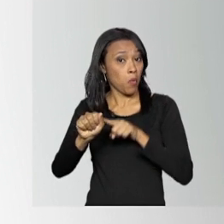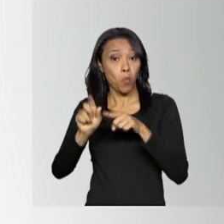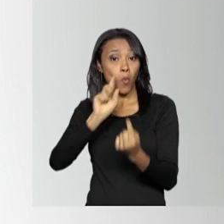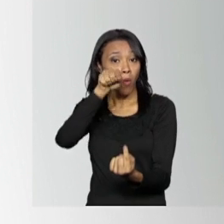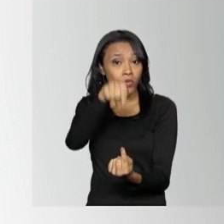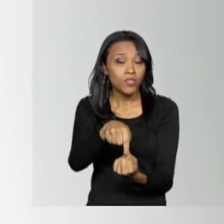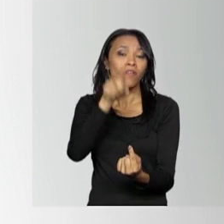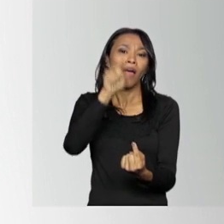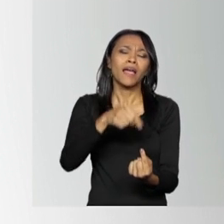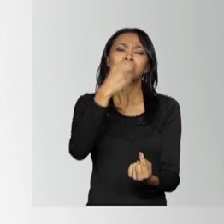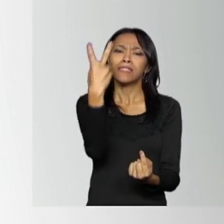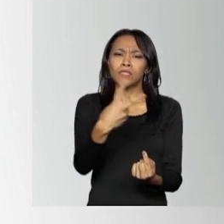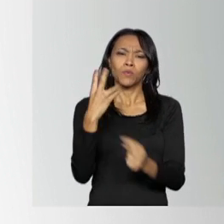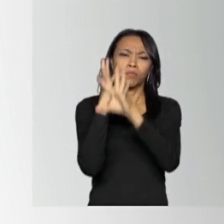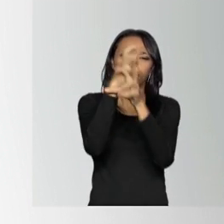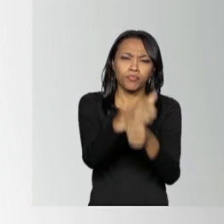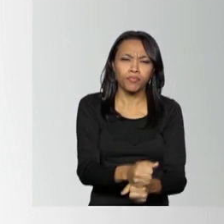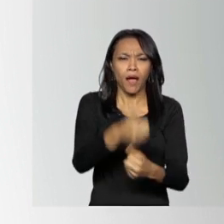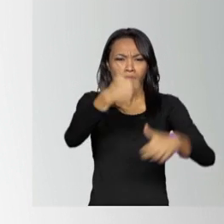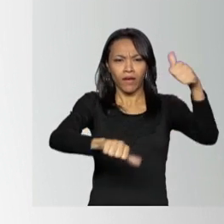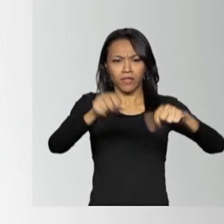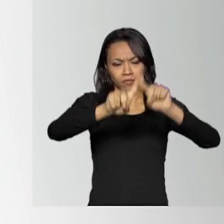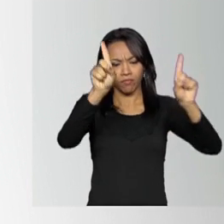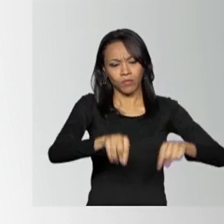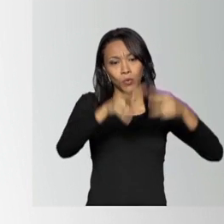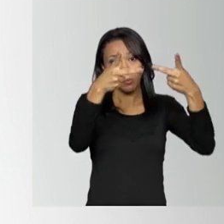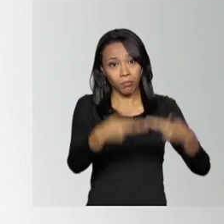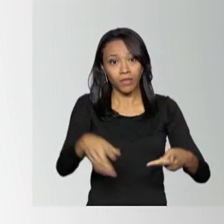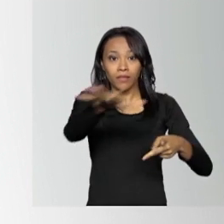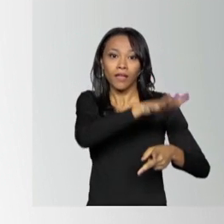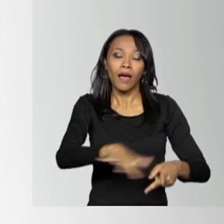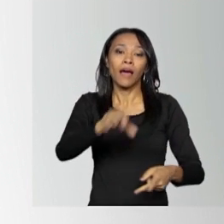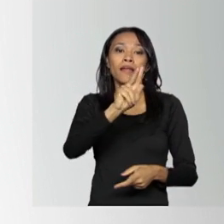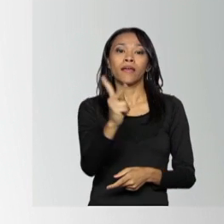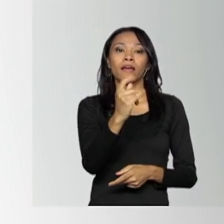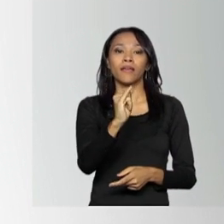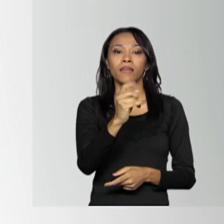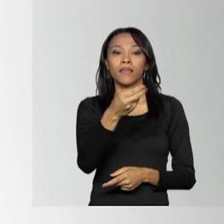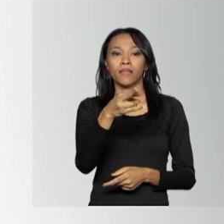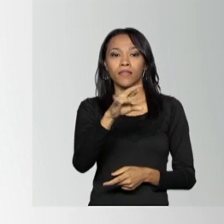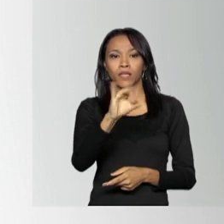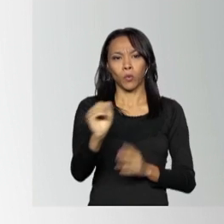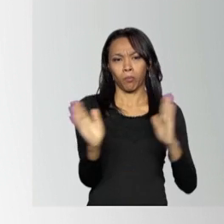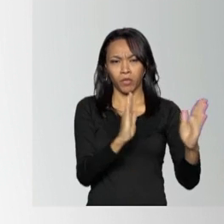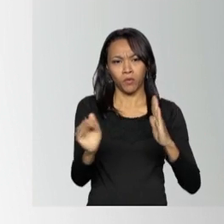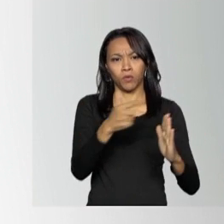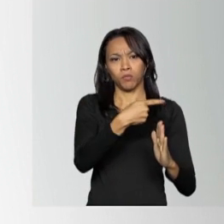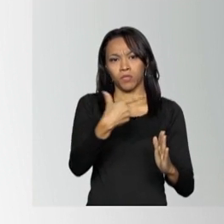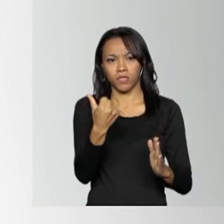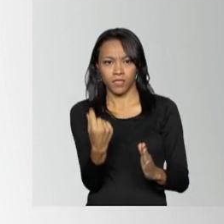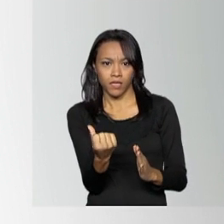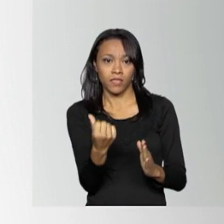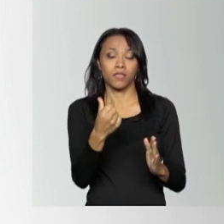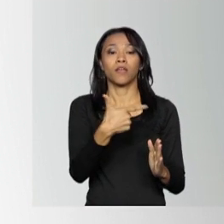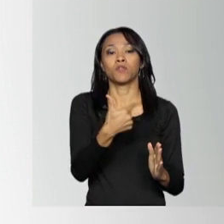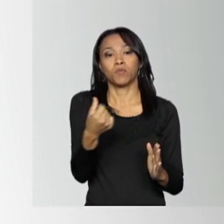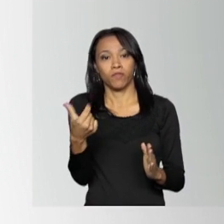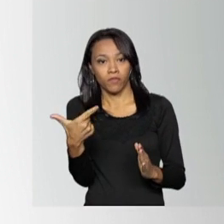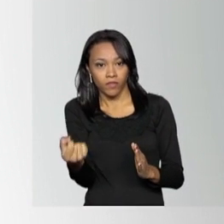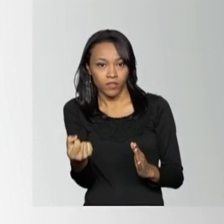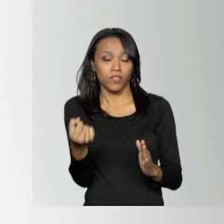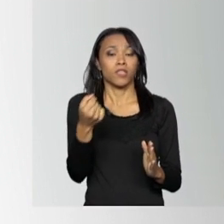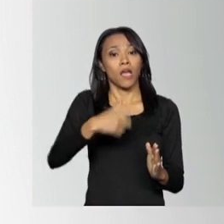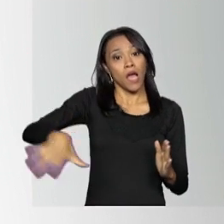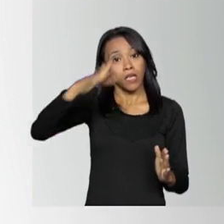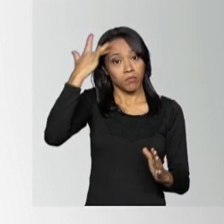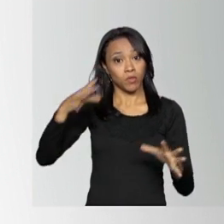destinada à segunda revisão do Plano Nacional de Recursos Hídricos, período de 2016 a 2020. Os